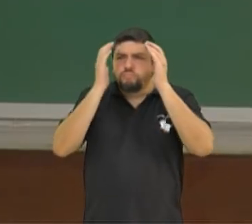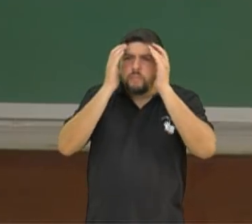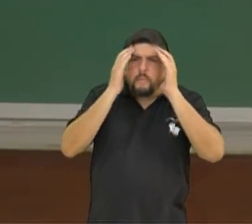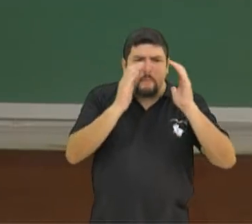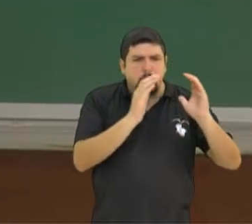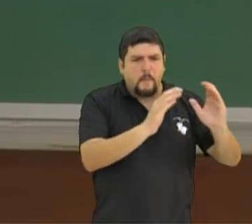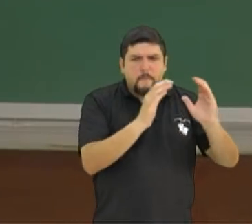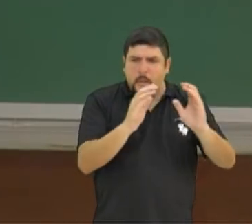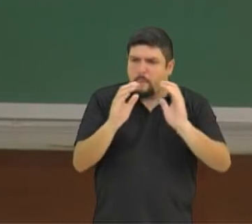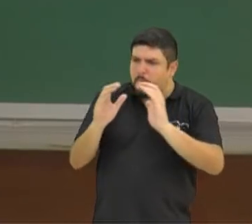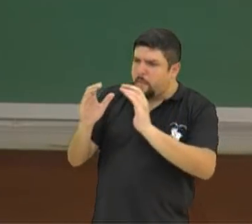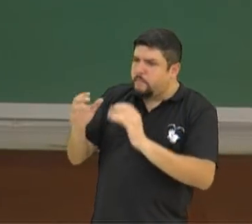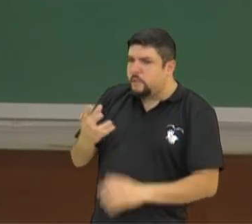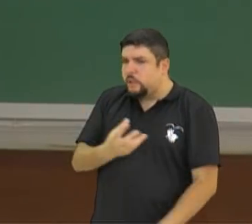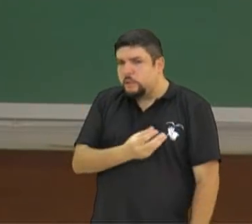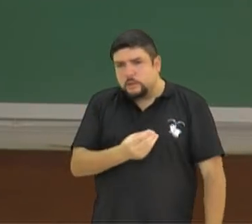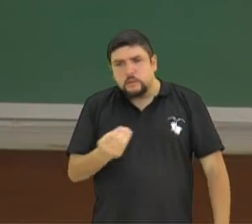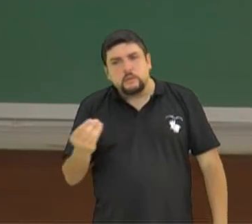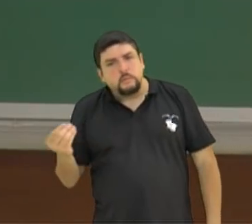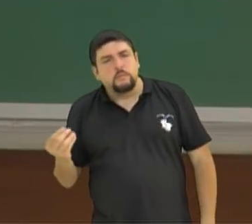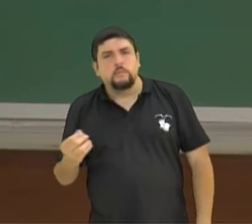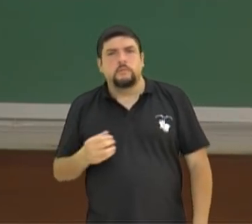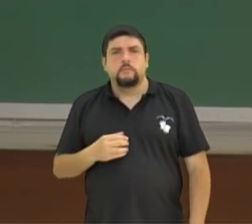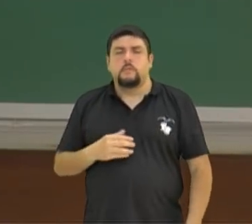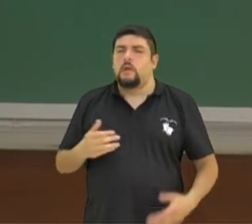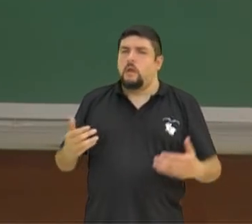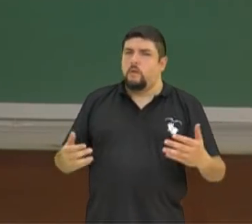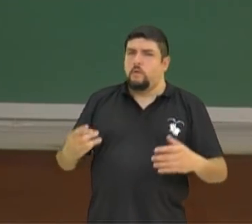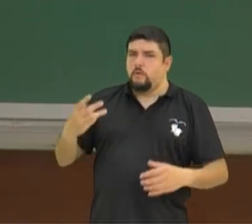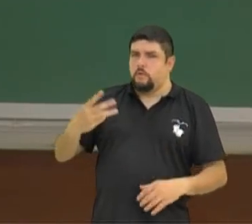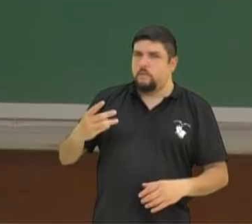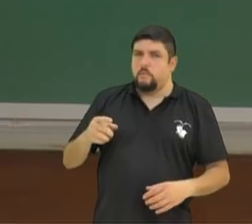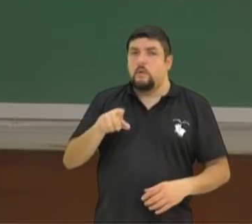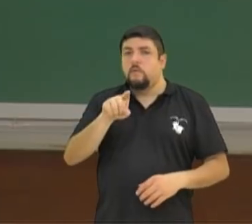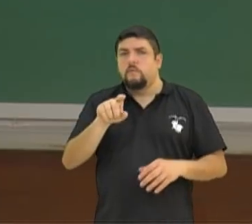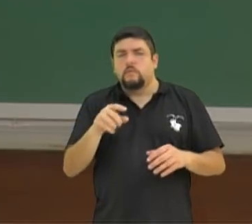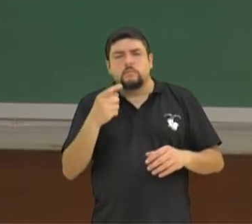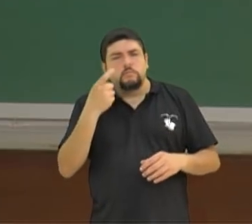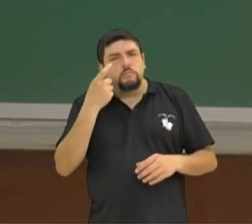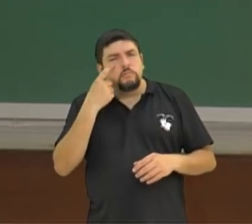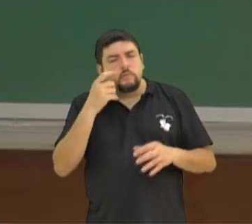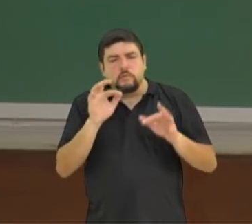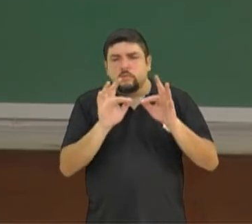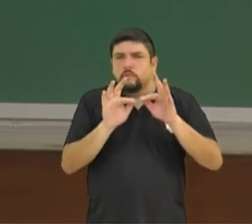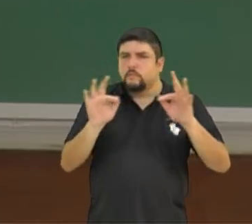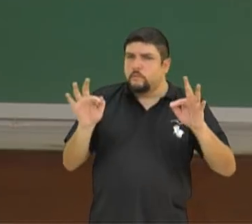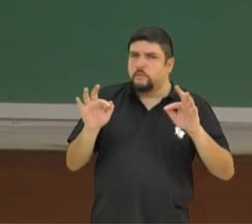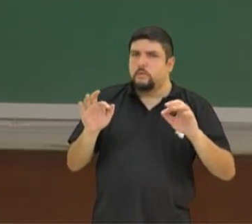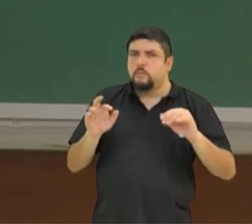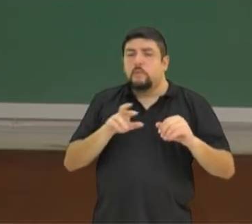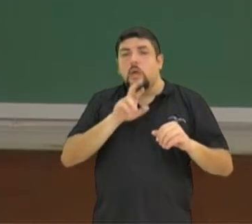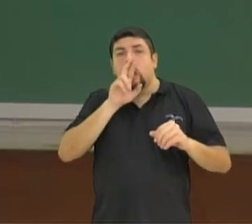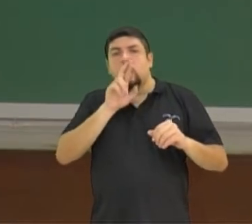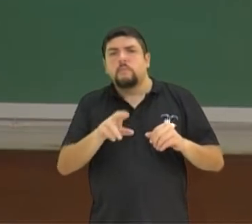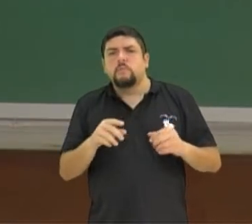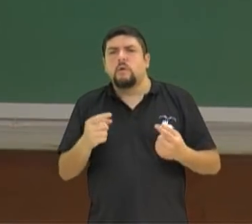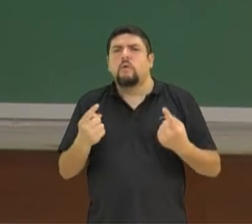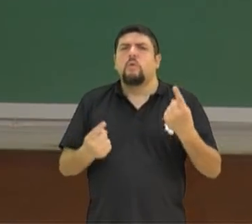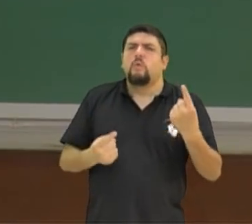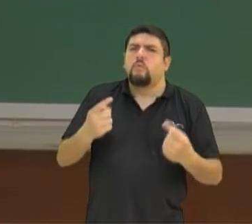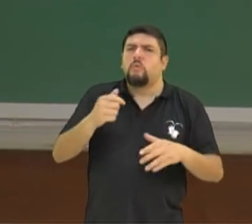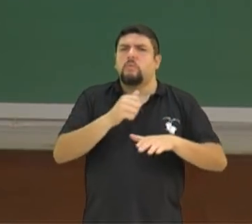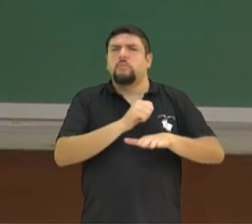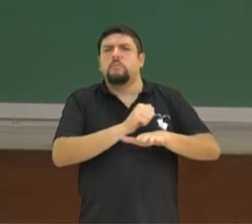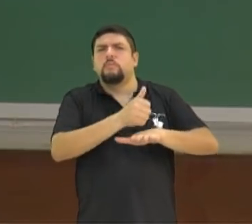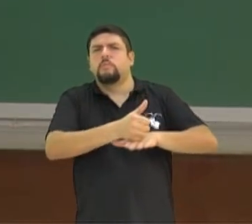fazenda. E agora, pessoal, para o nosso terceiro exercício, vocês vão analisar essa frase e vão responder qual o caso de metonímia que